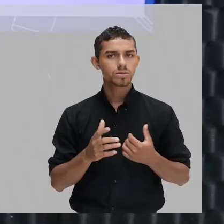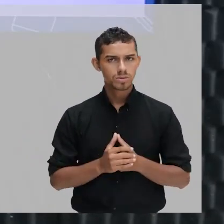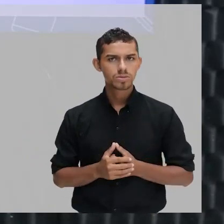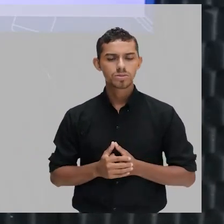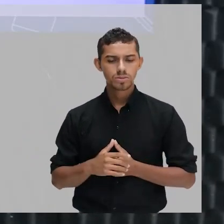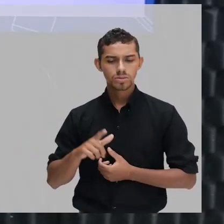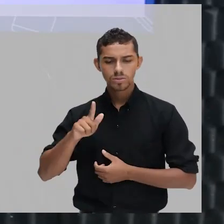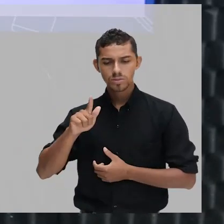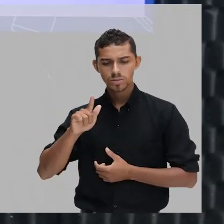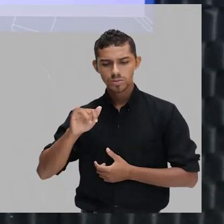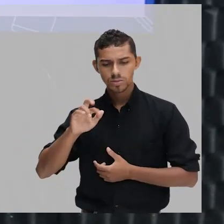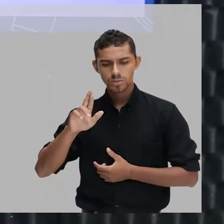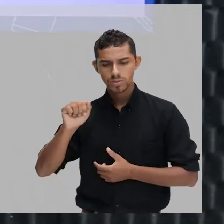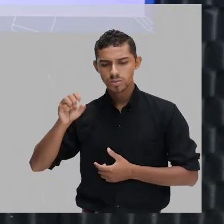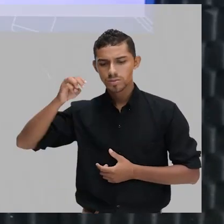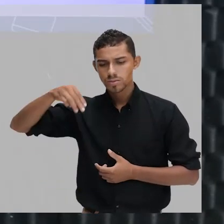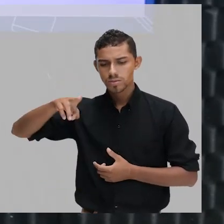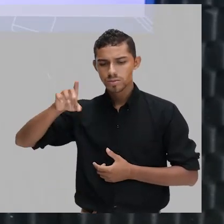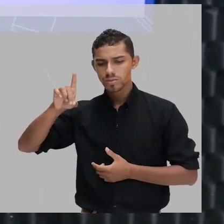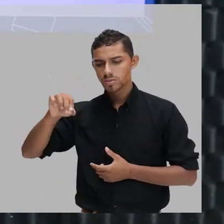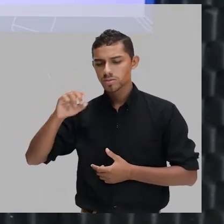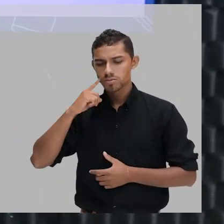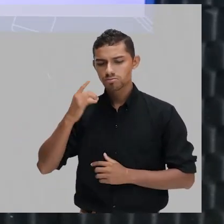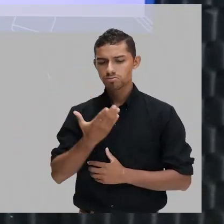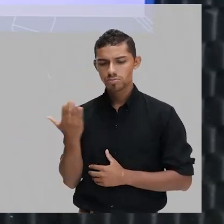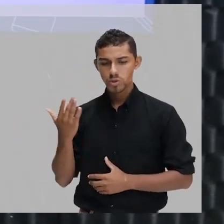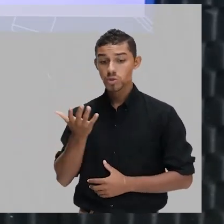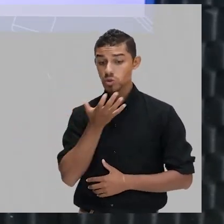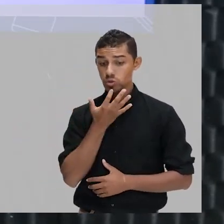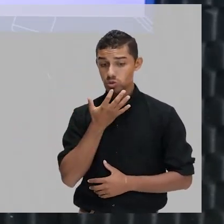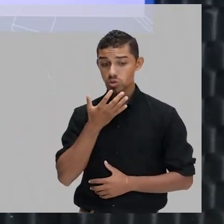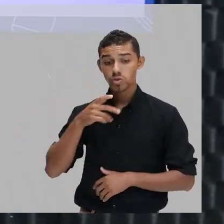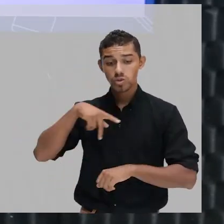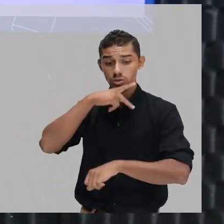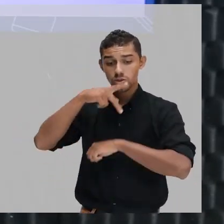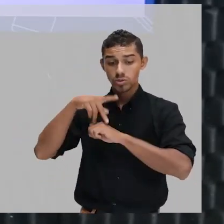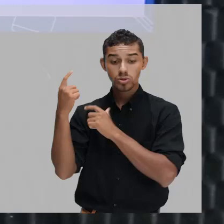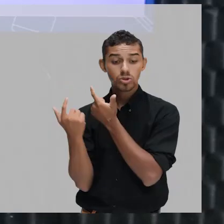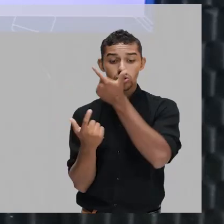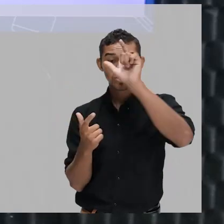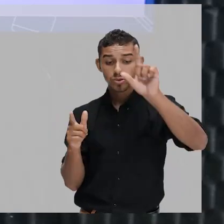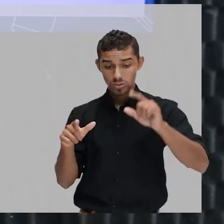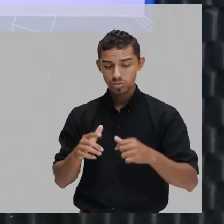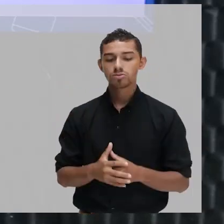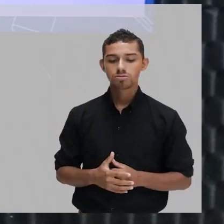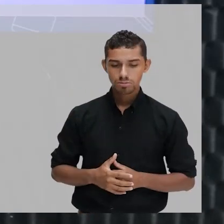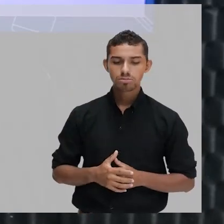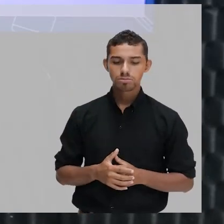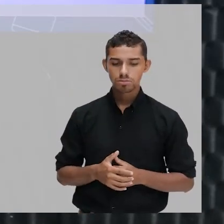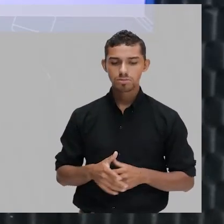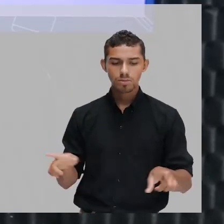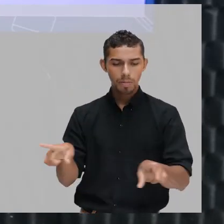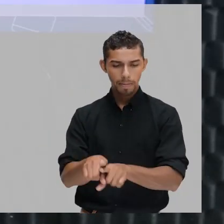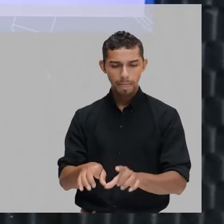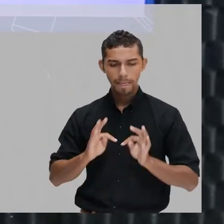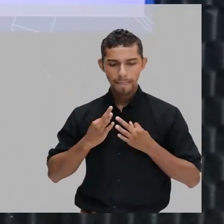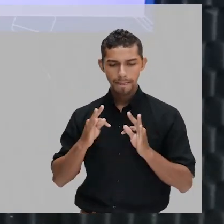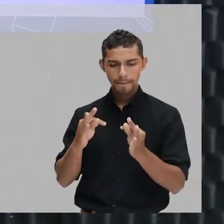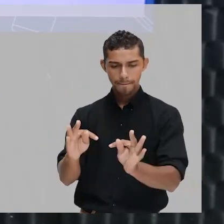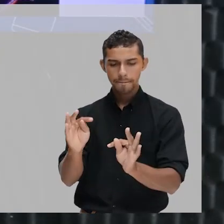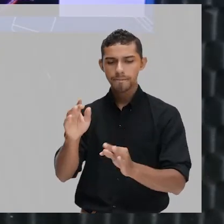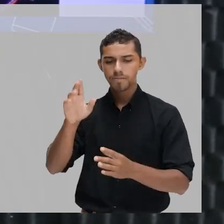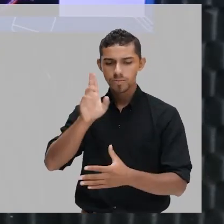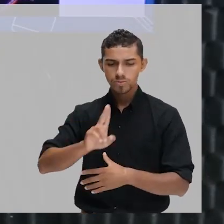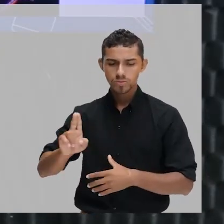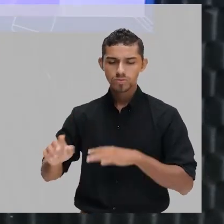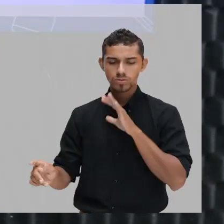ele é reconhecido internacionalmente, só para ter uma noção. Tecnologia, atualidades e mistura com a